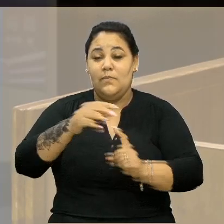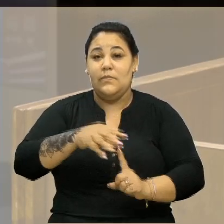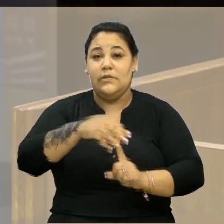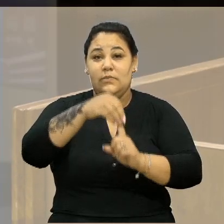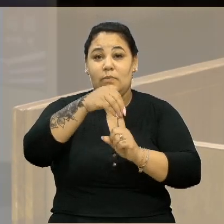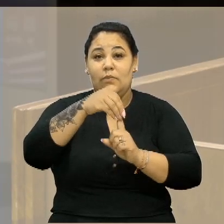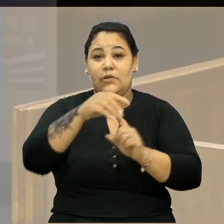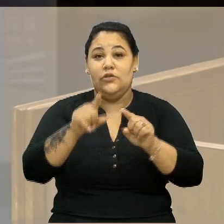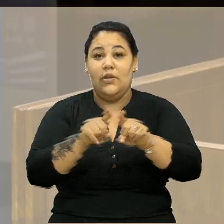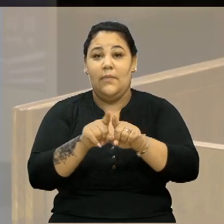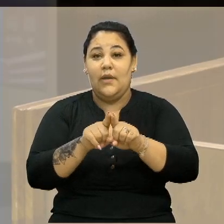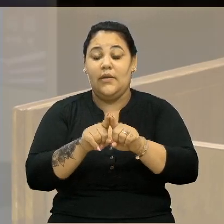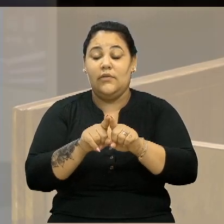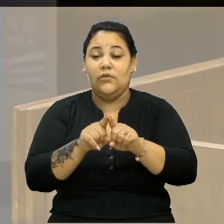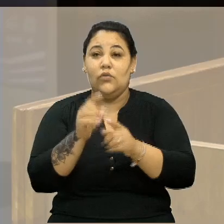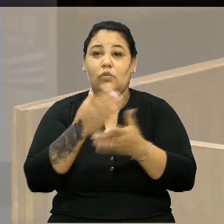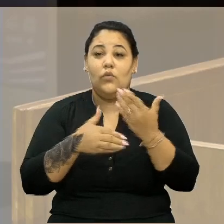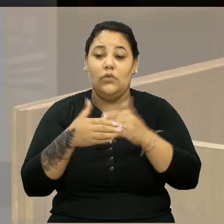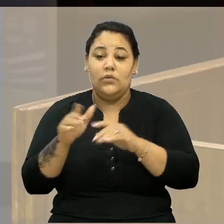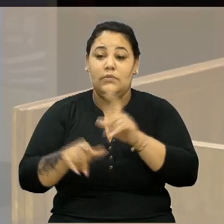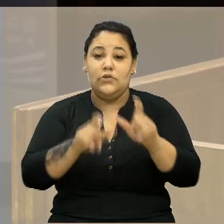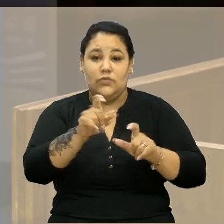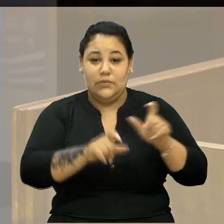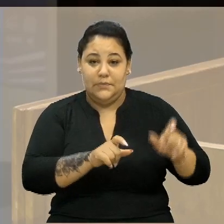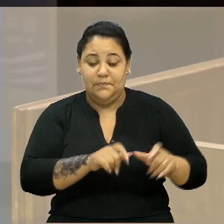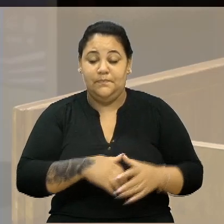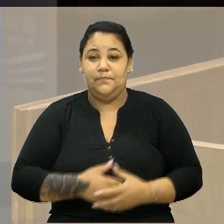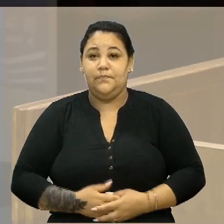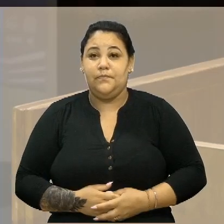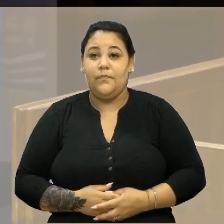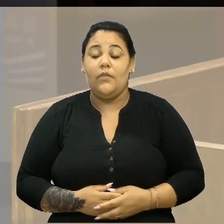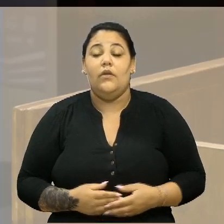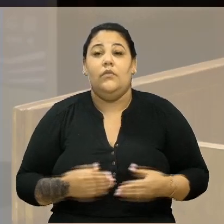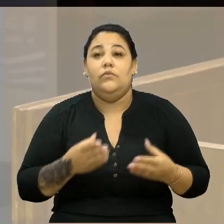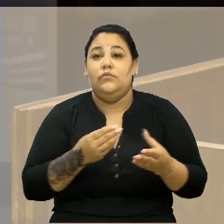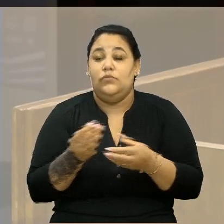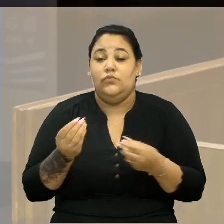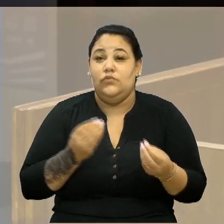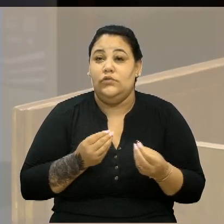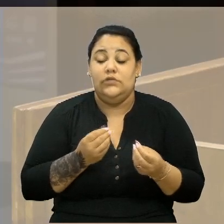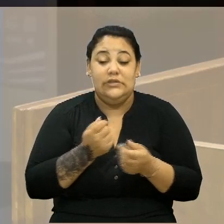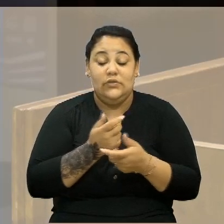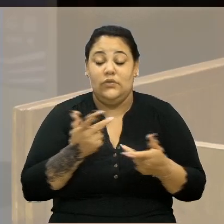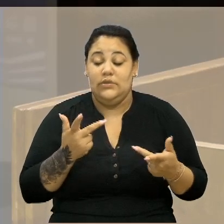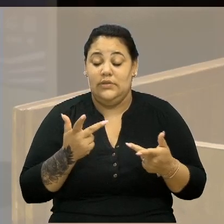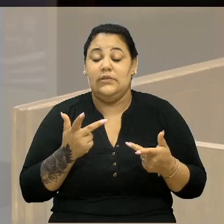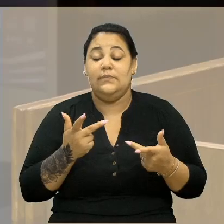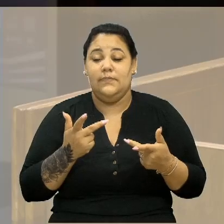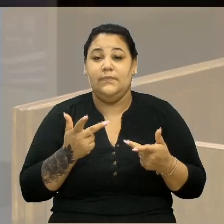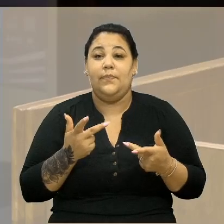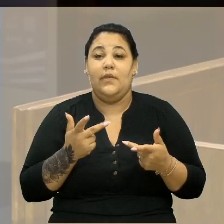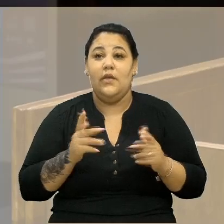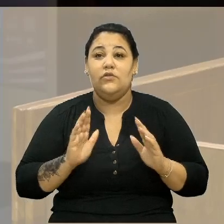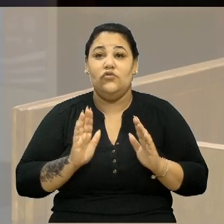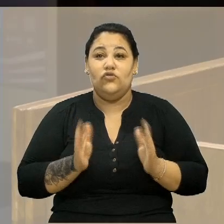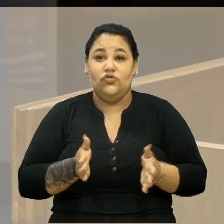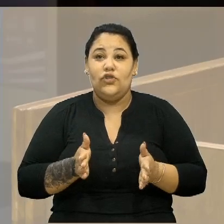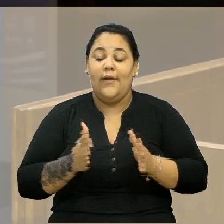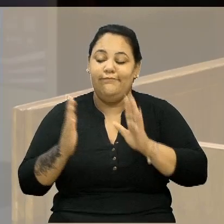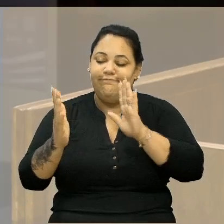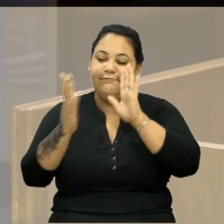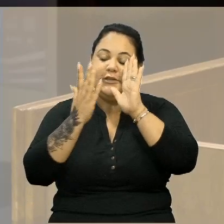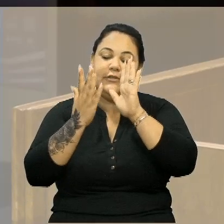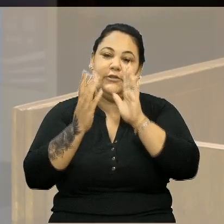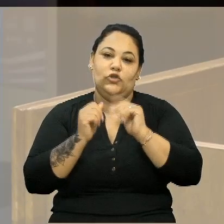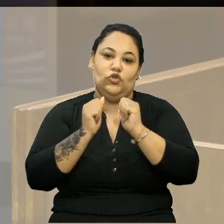principalmente nossas pessoas. De lá para cá, muitas situações foram e estão sendo